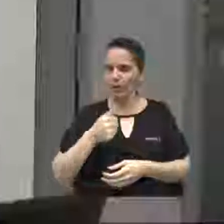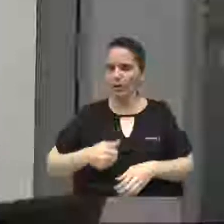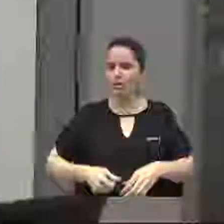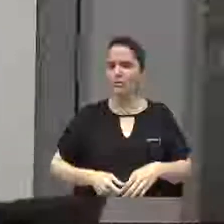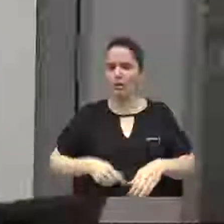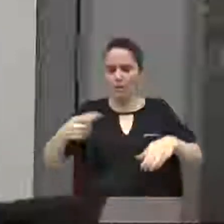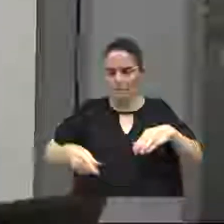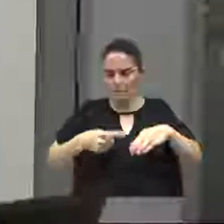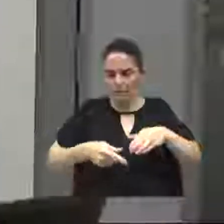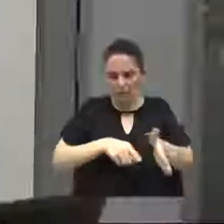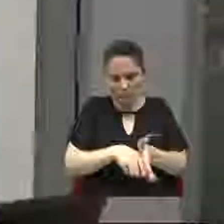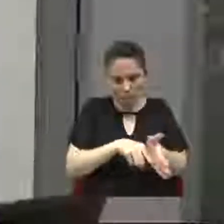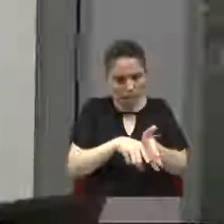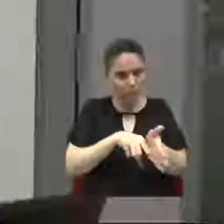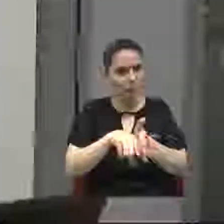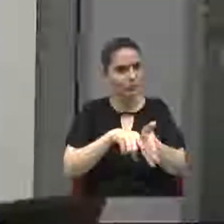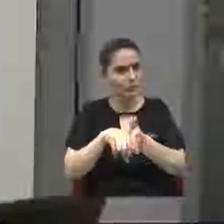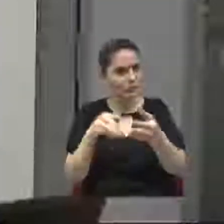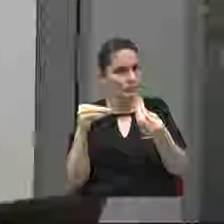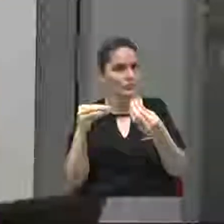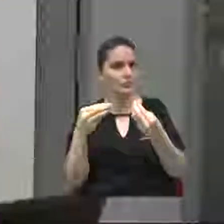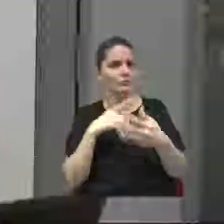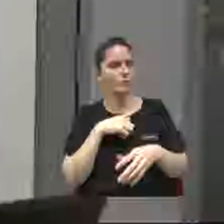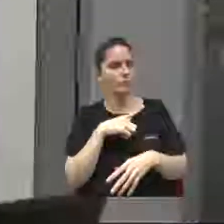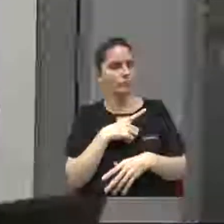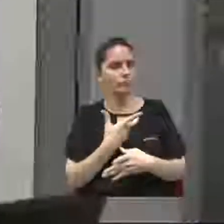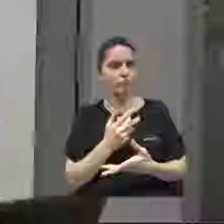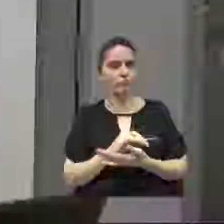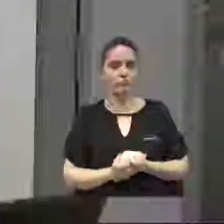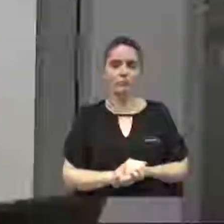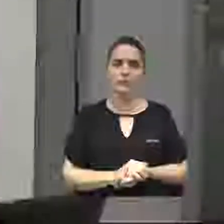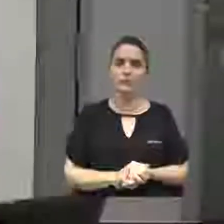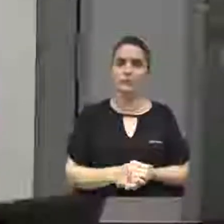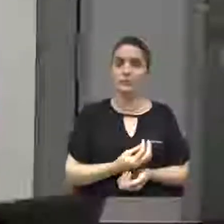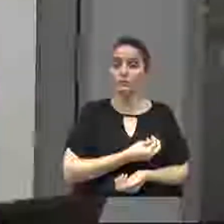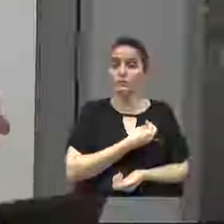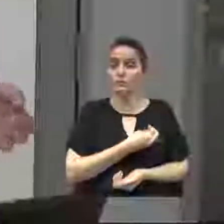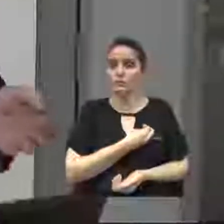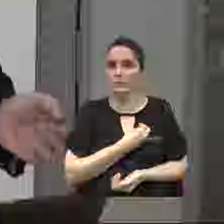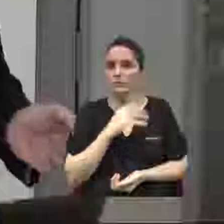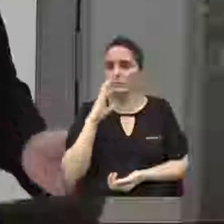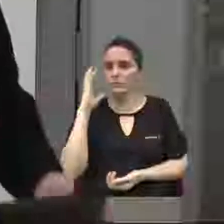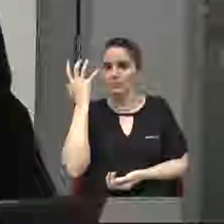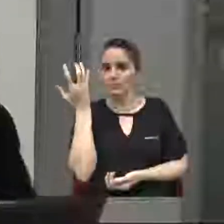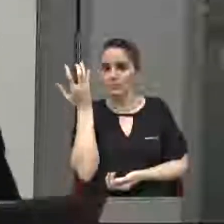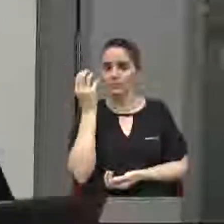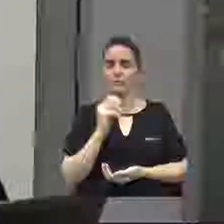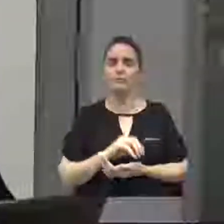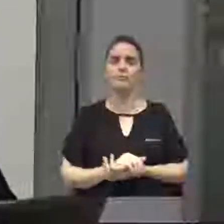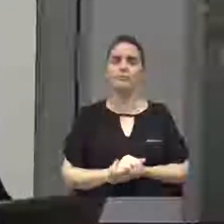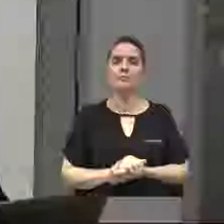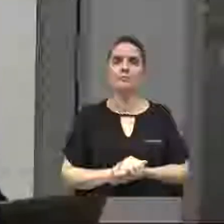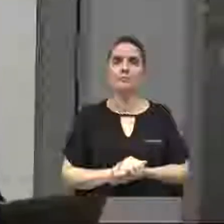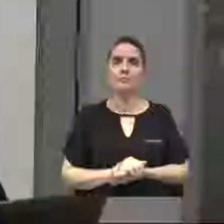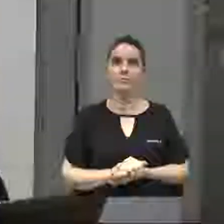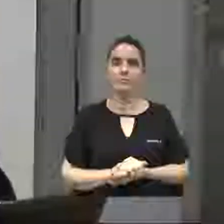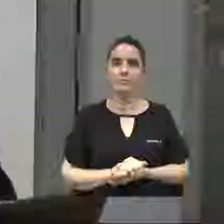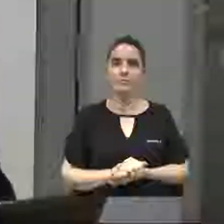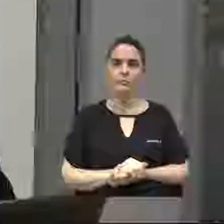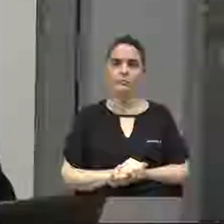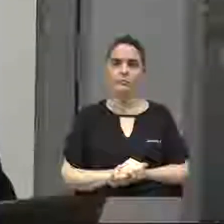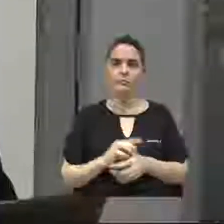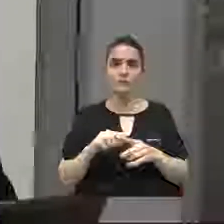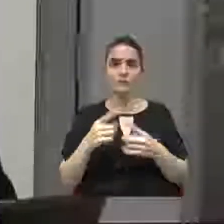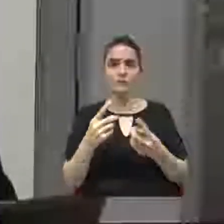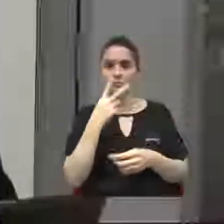bastante real com as necessidades da nossa vida, do nosso processo de envelhecimento. E parece